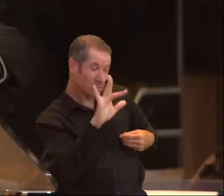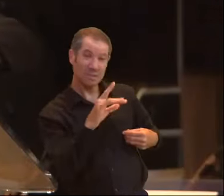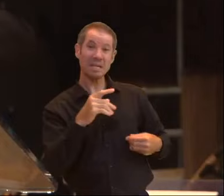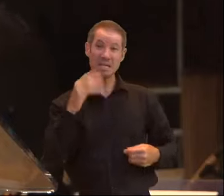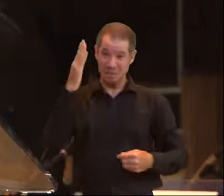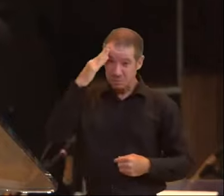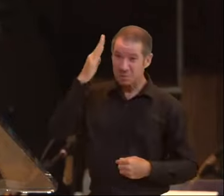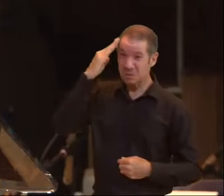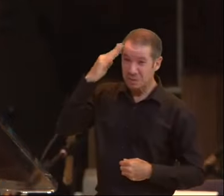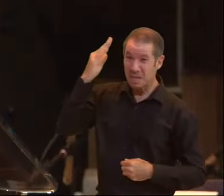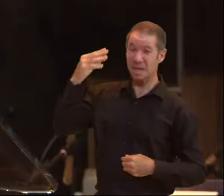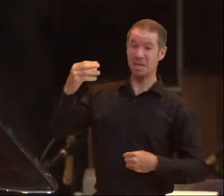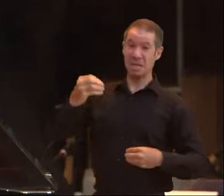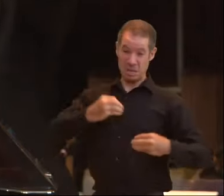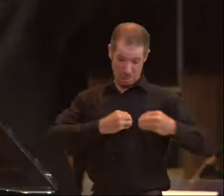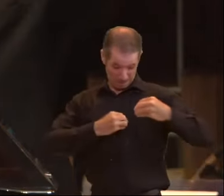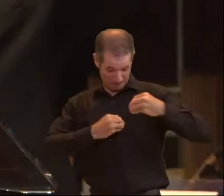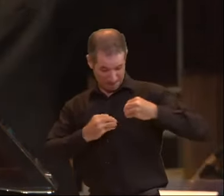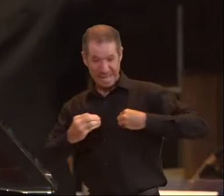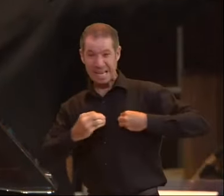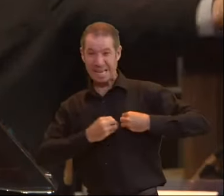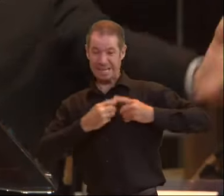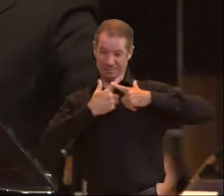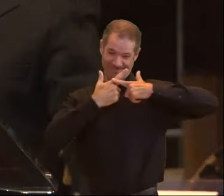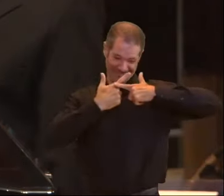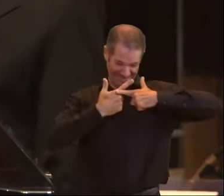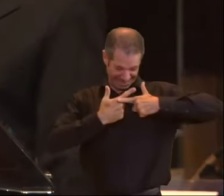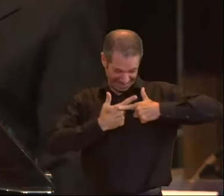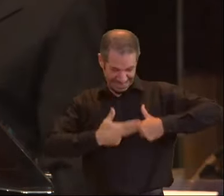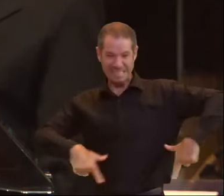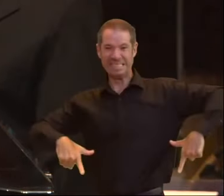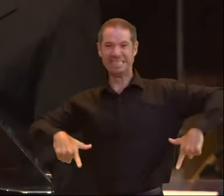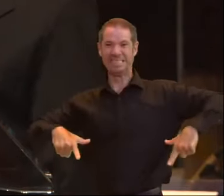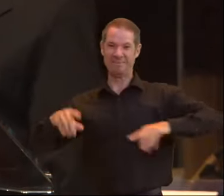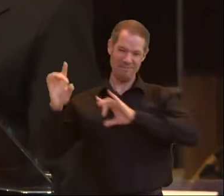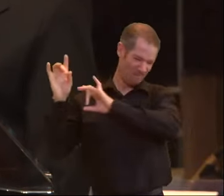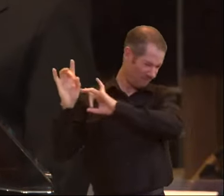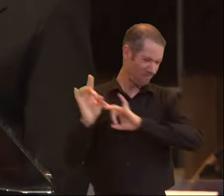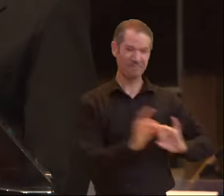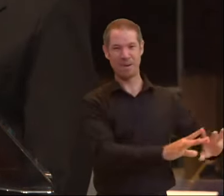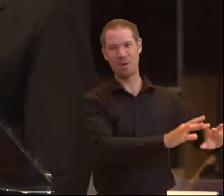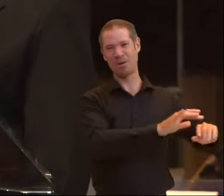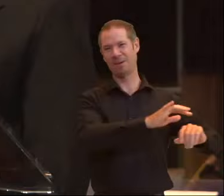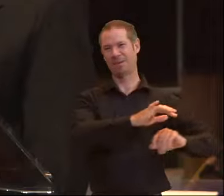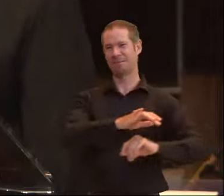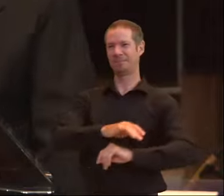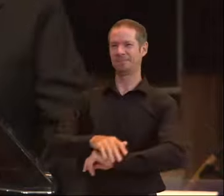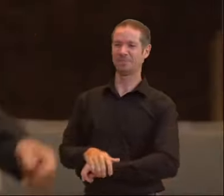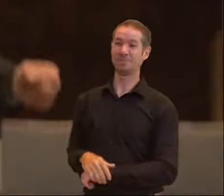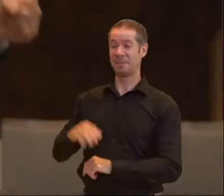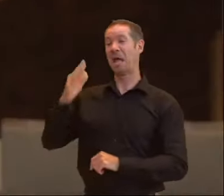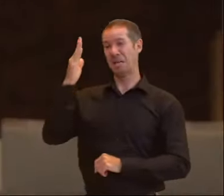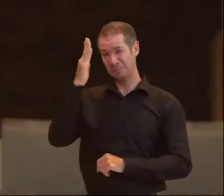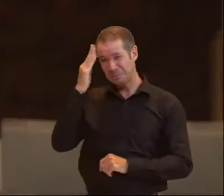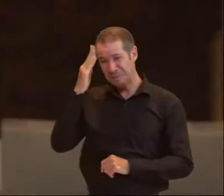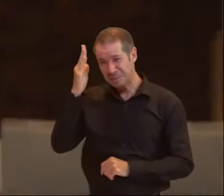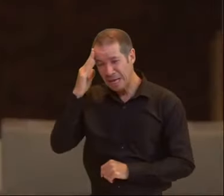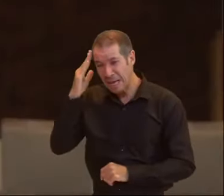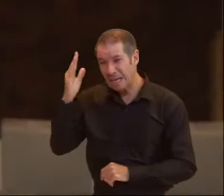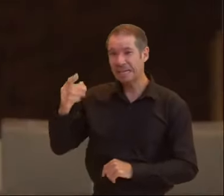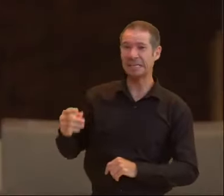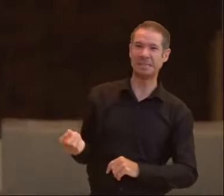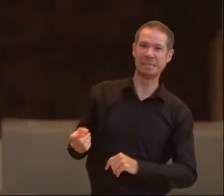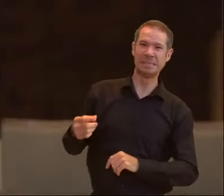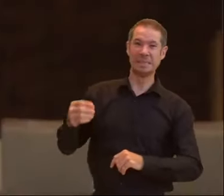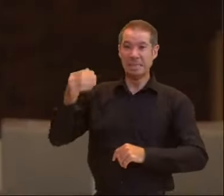Eu sei que o peso dos meus pecados foram todos lançados fora. Eu sei que eu já não carrego